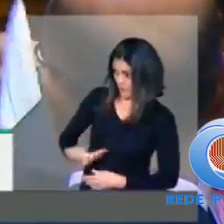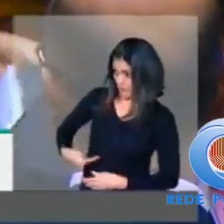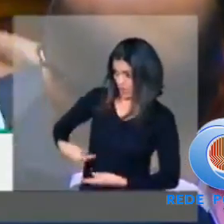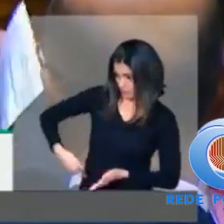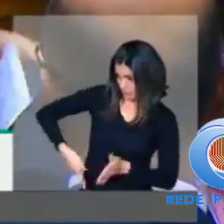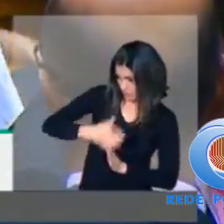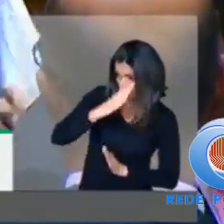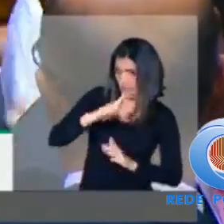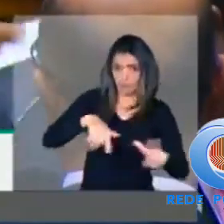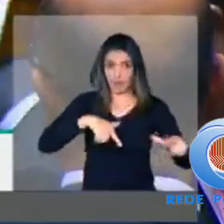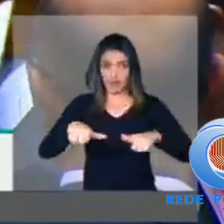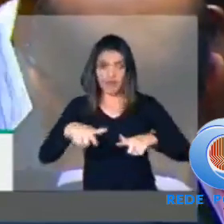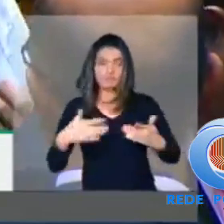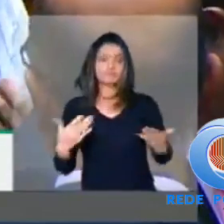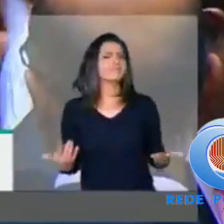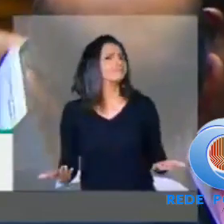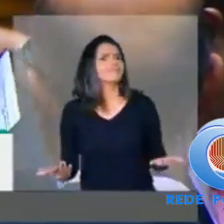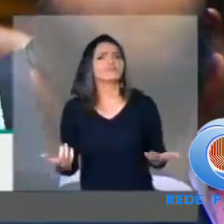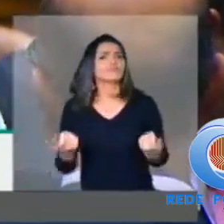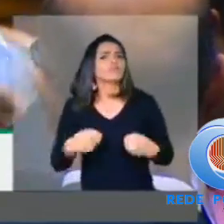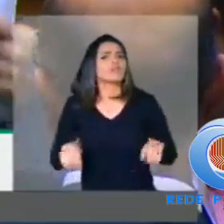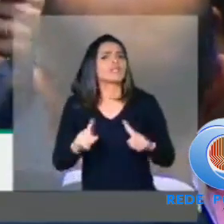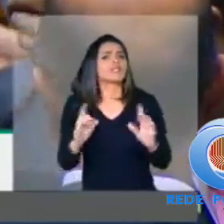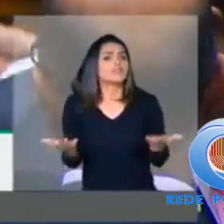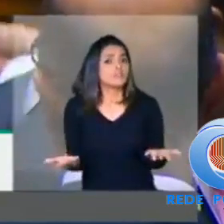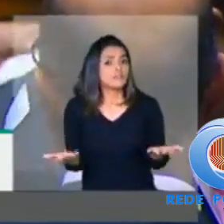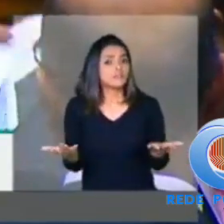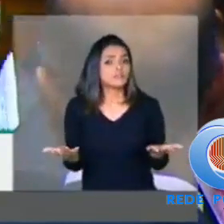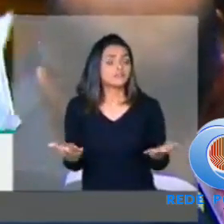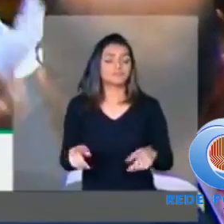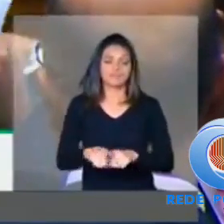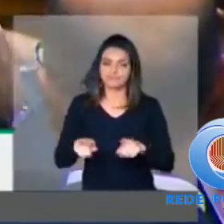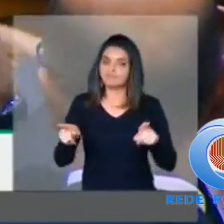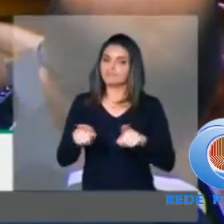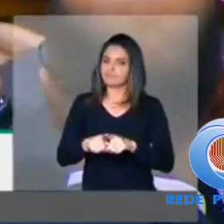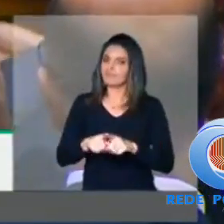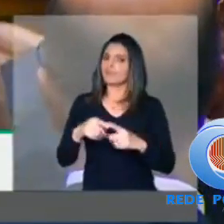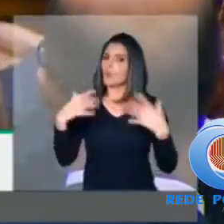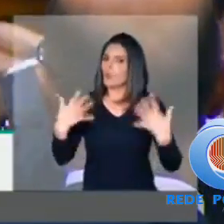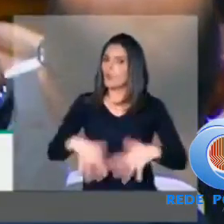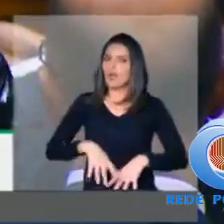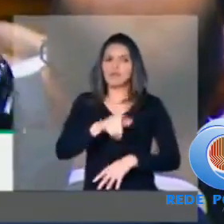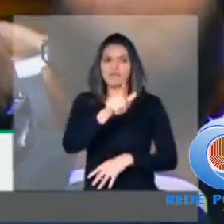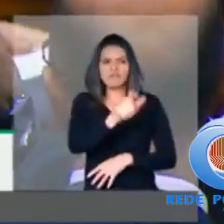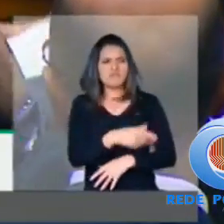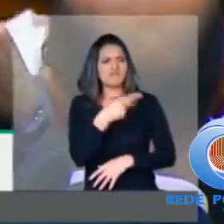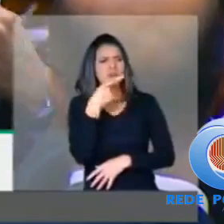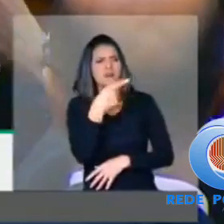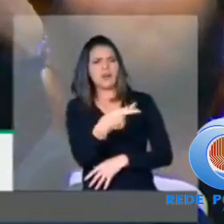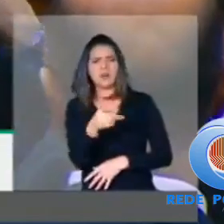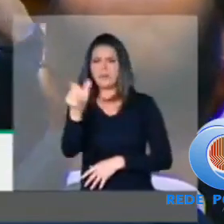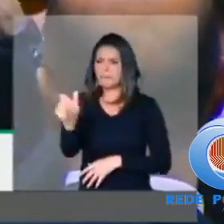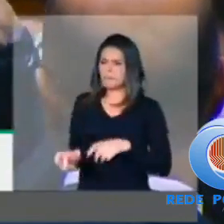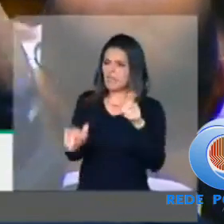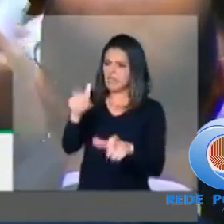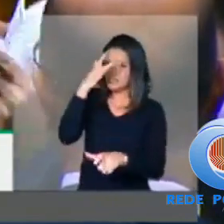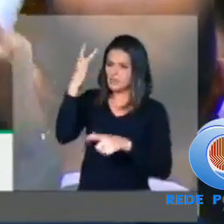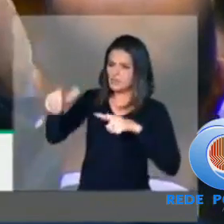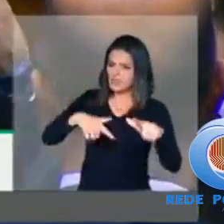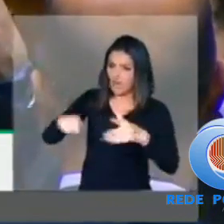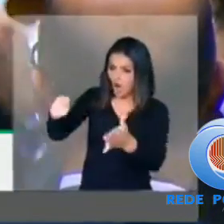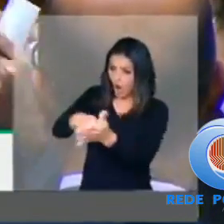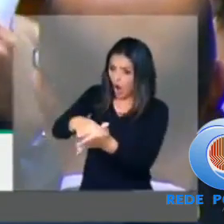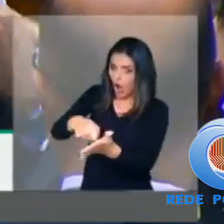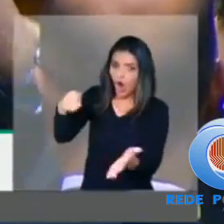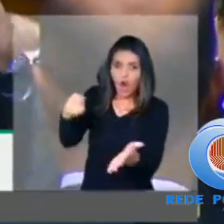governo, permissão do Estado para trabalhar. E pior, ainda disseram que o trabalhador seria